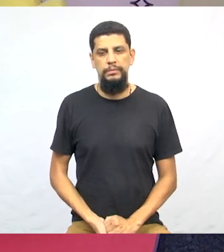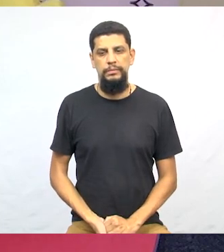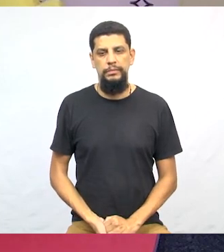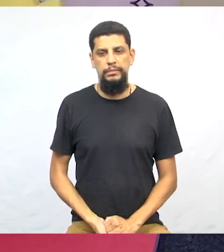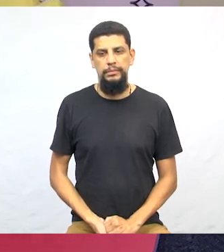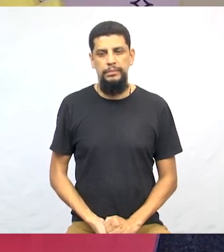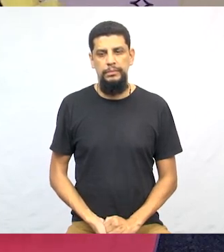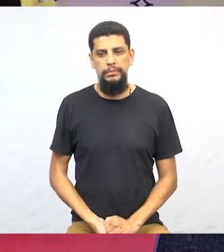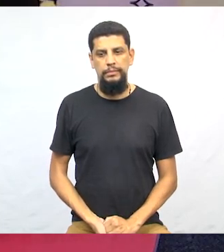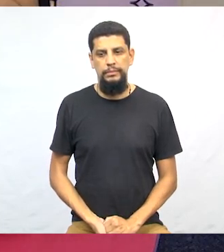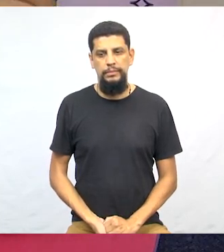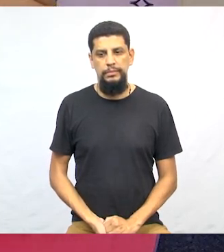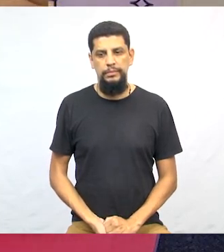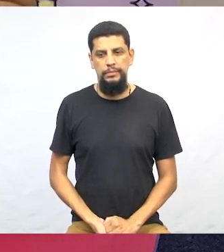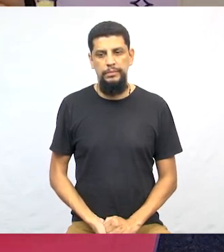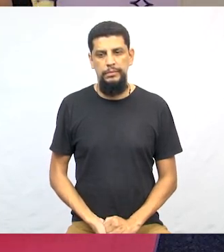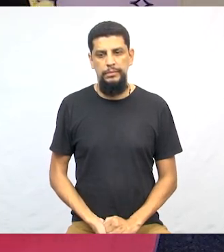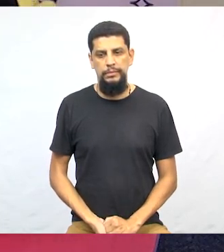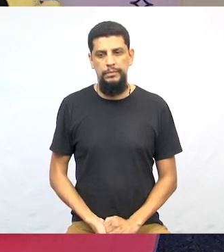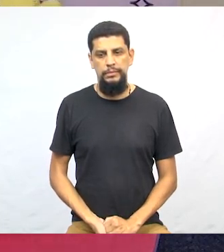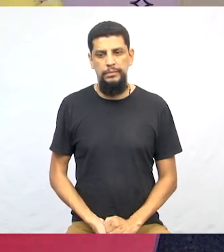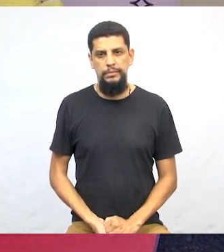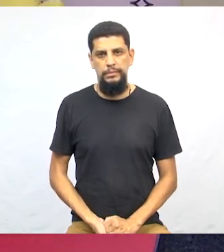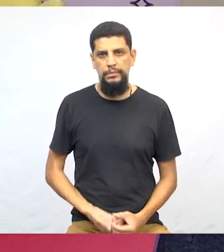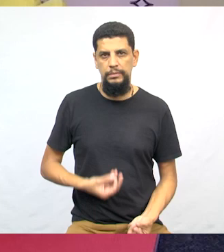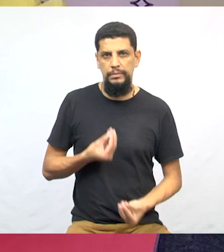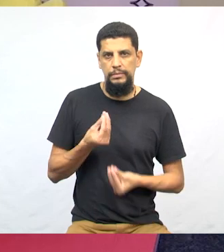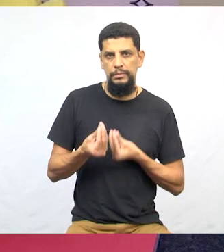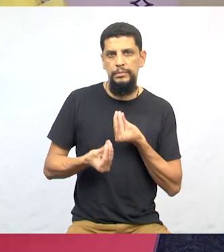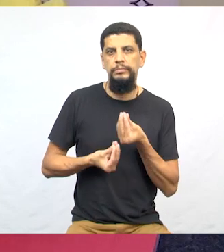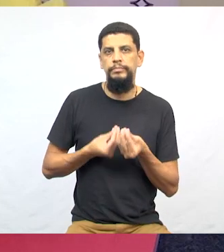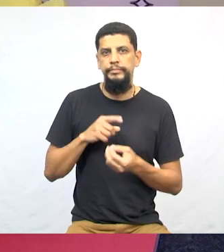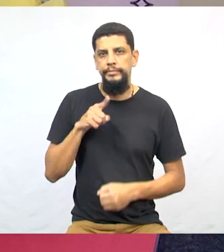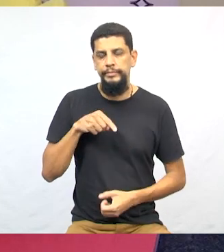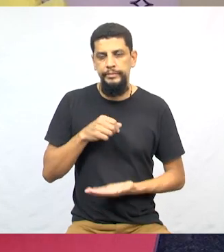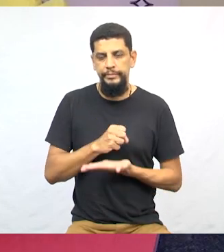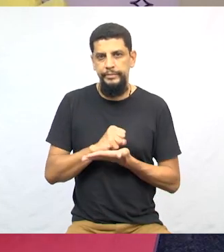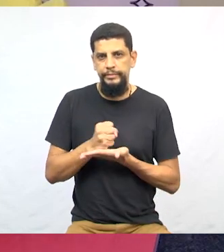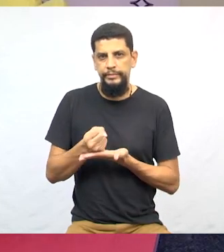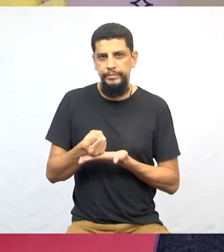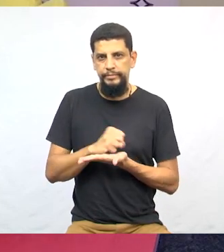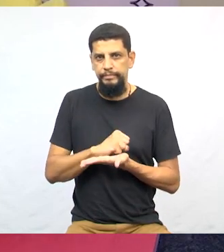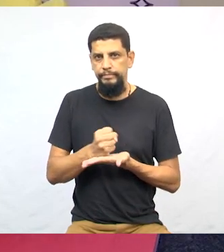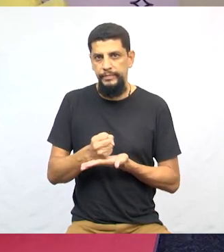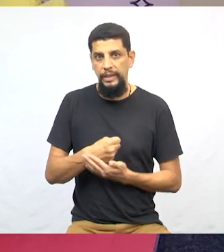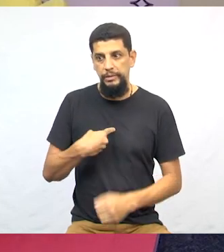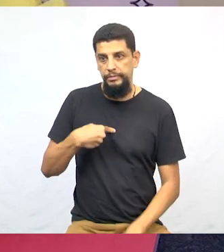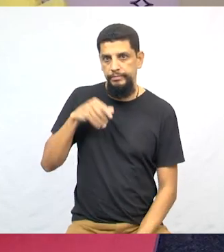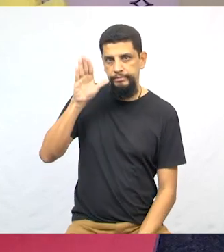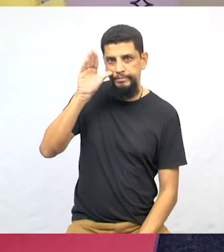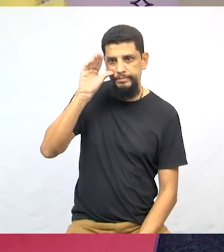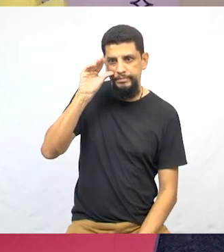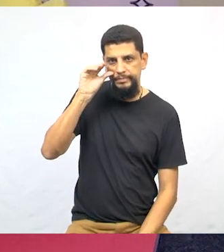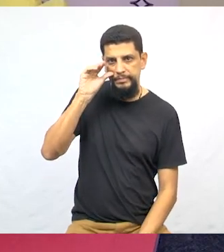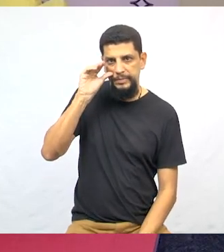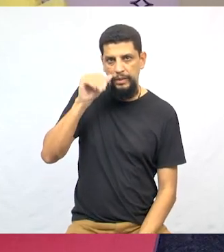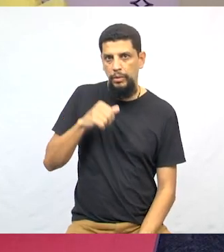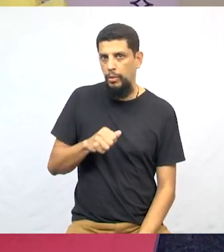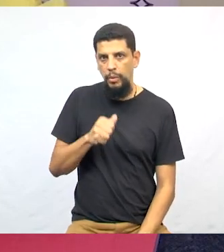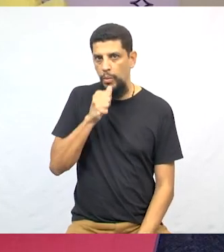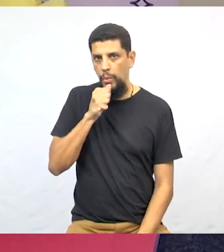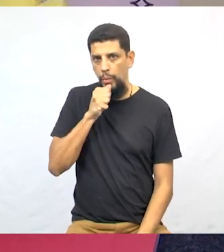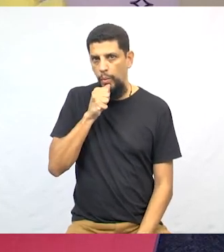Só um pouquinho que eu vou pegar a tesoura. Como será que é esse jogo? Você tá curiosa? Estou curiosa, você ainda